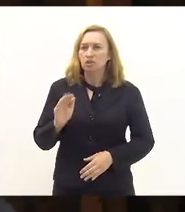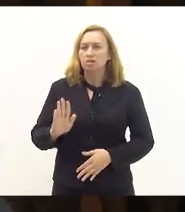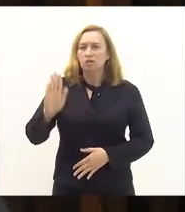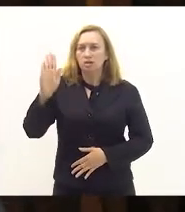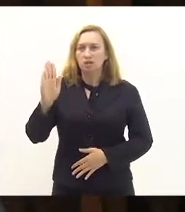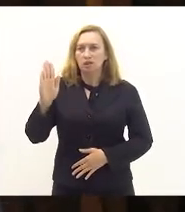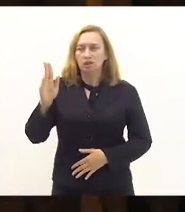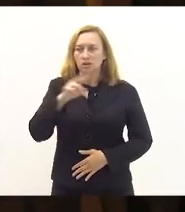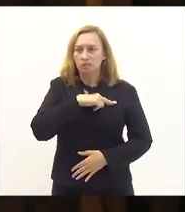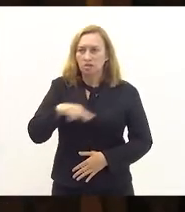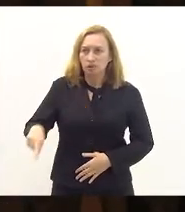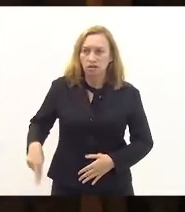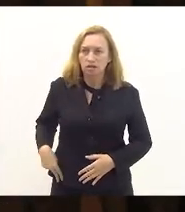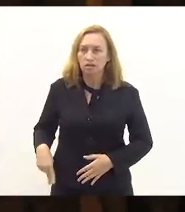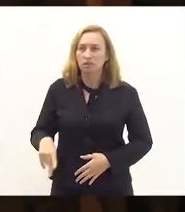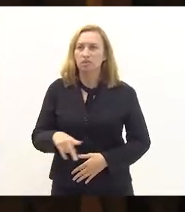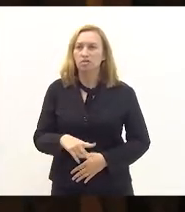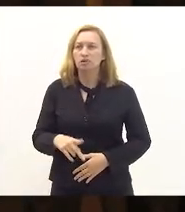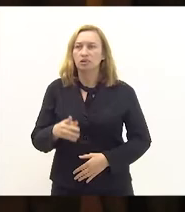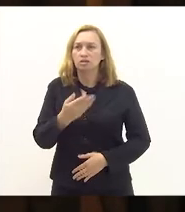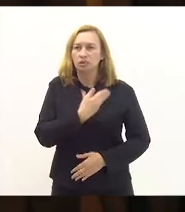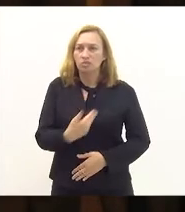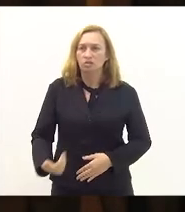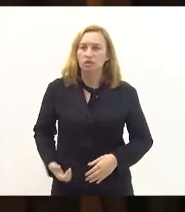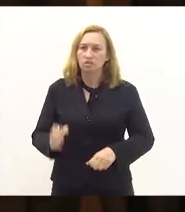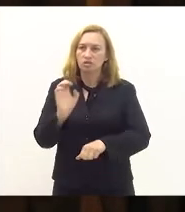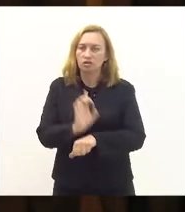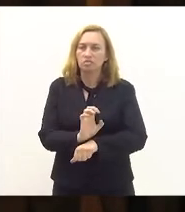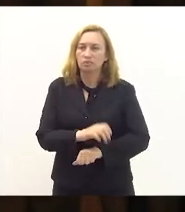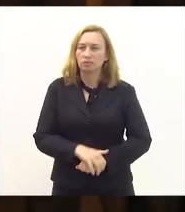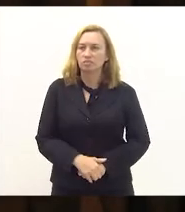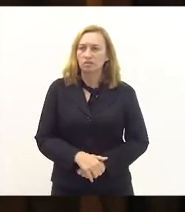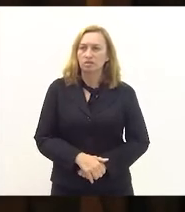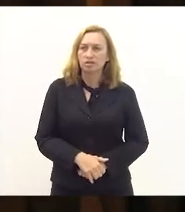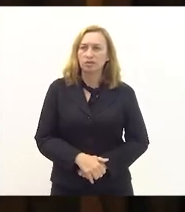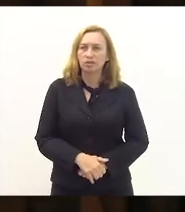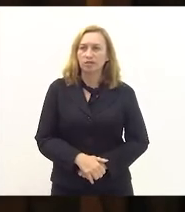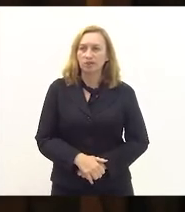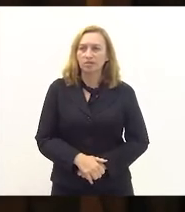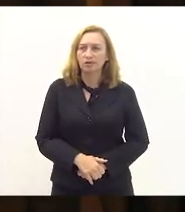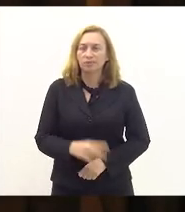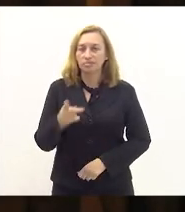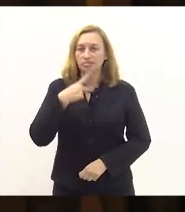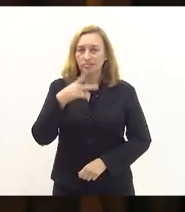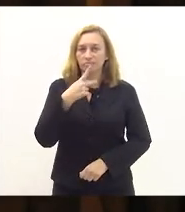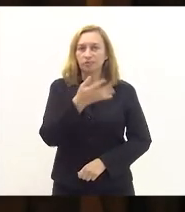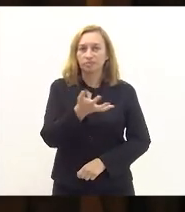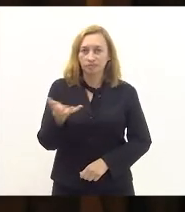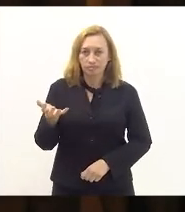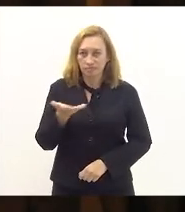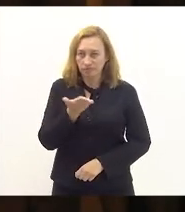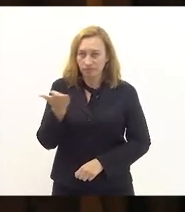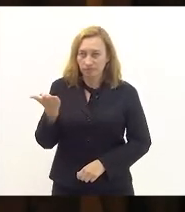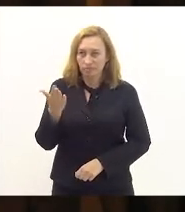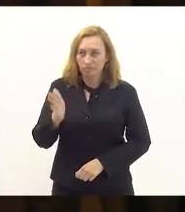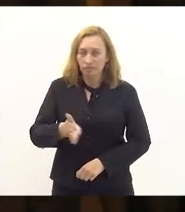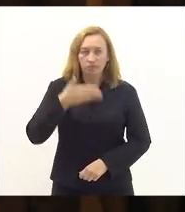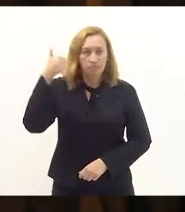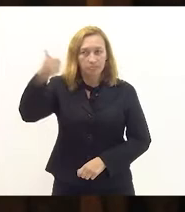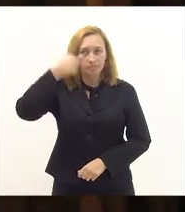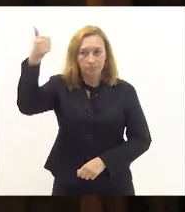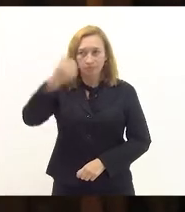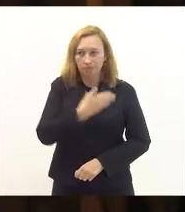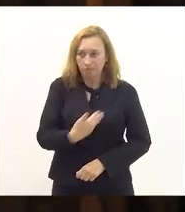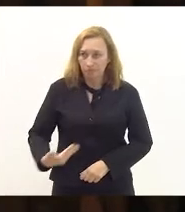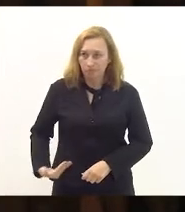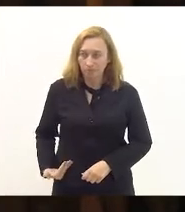da República e ao governo do Estado. Quero dizer para vocês o seguinte, o melhor candidato a governador